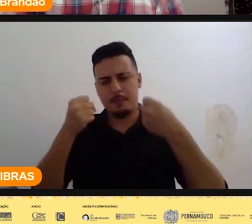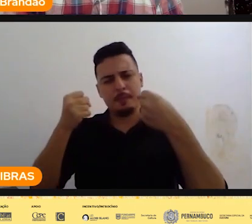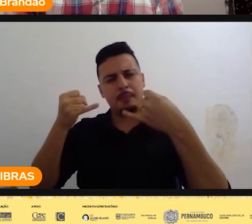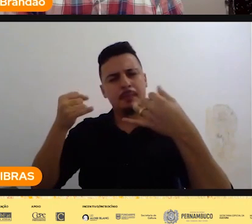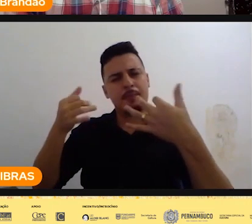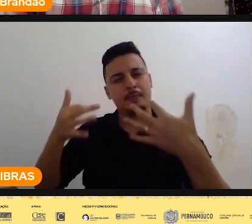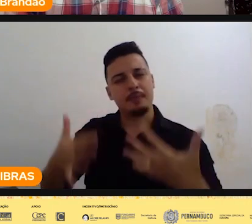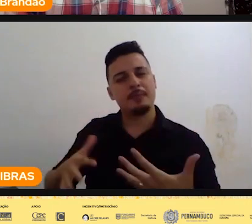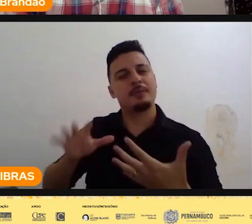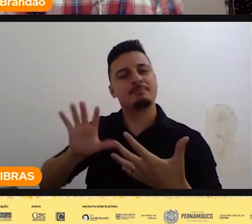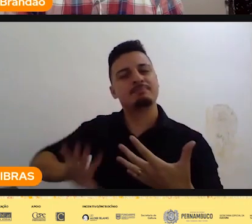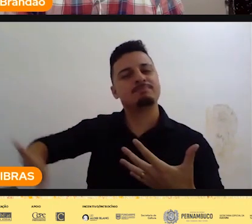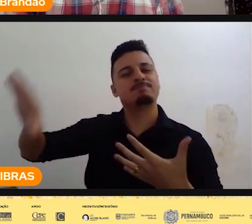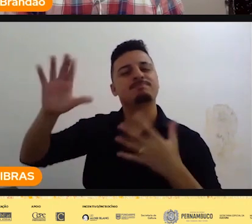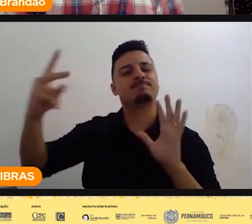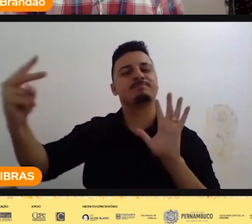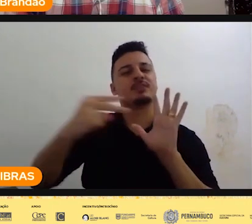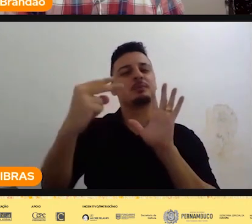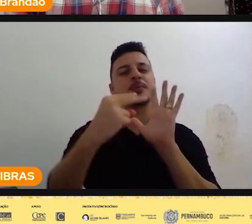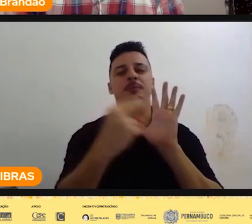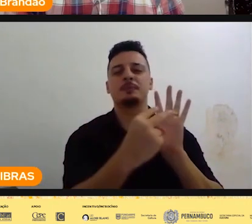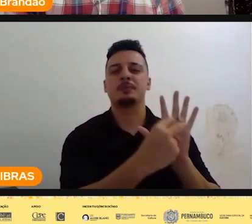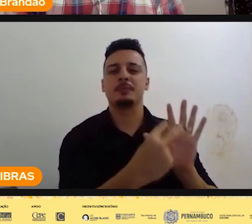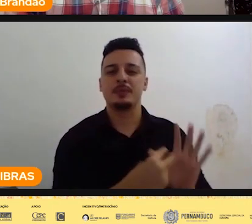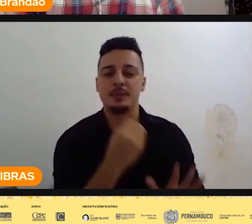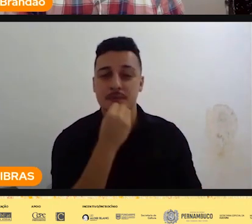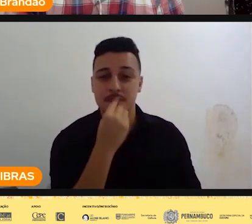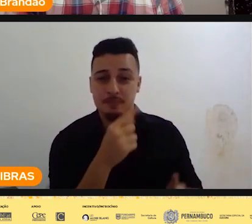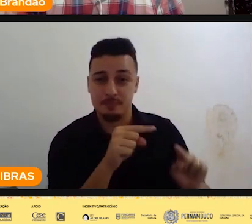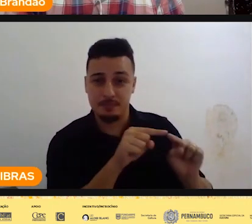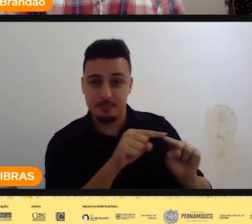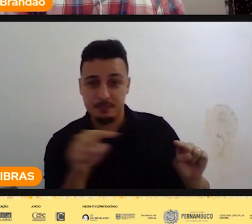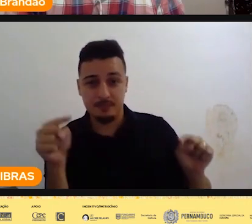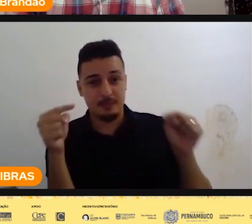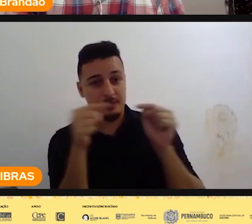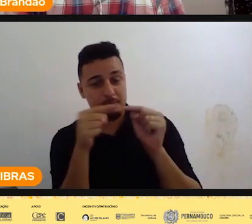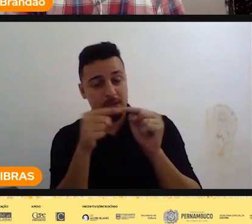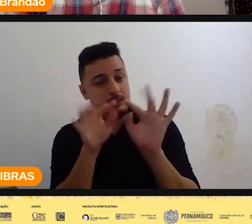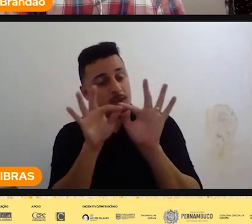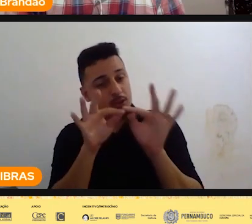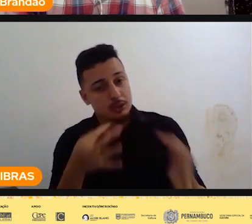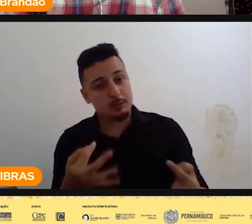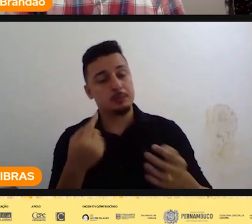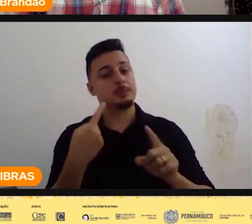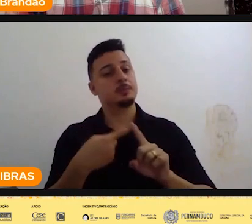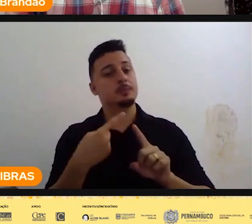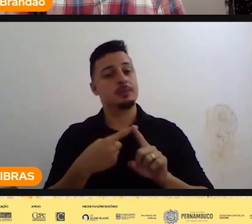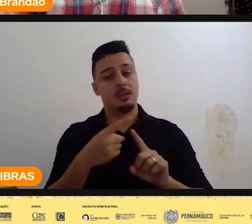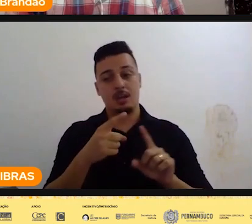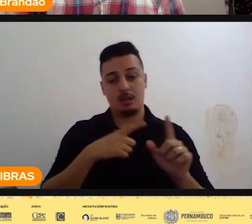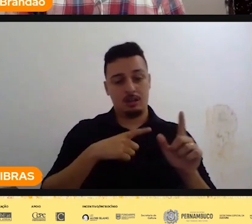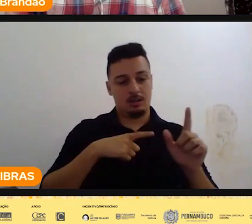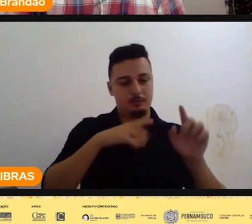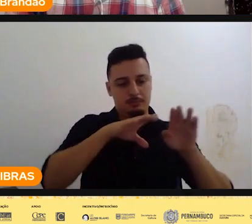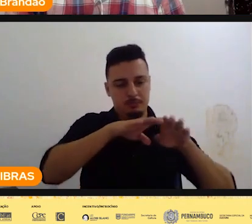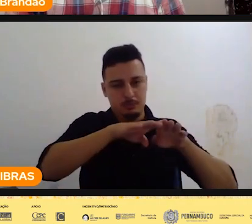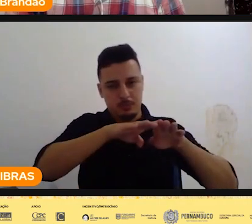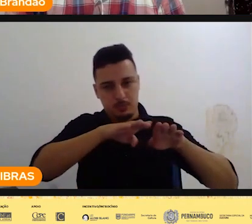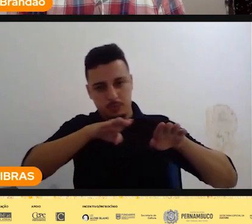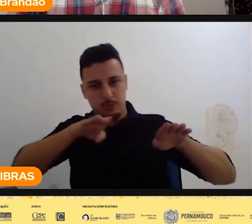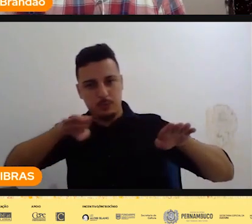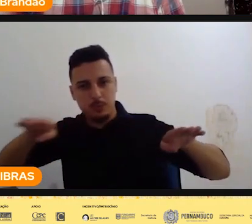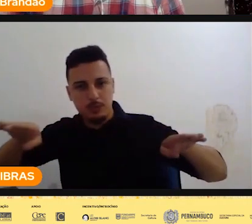mesma linha narrativa simples, por si só, né, linear, mas que permite